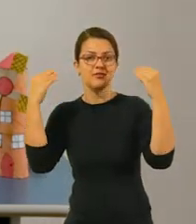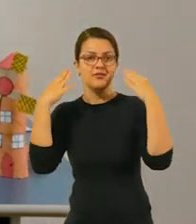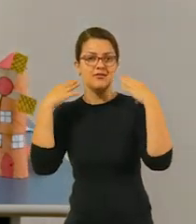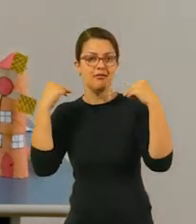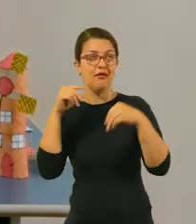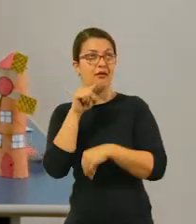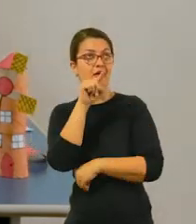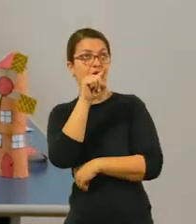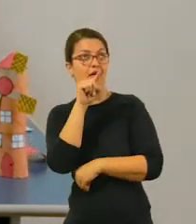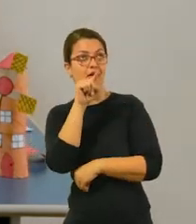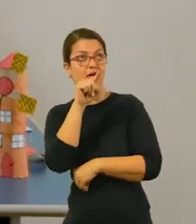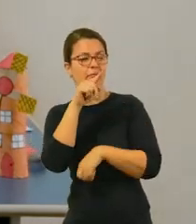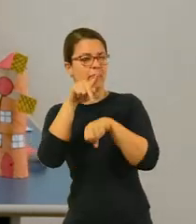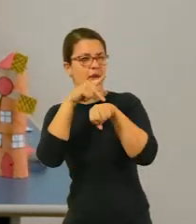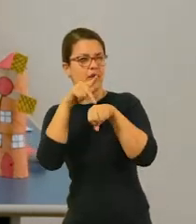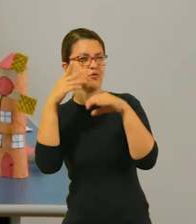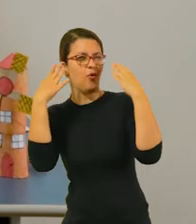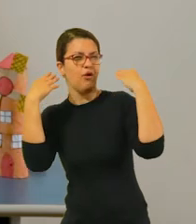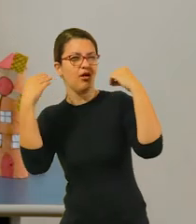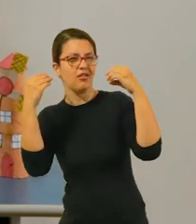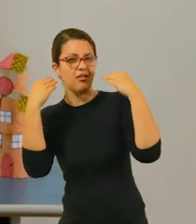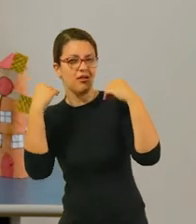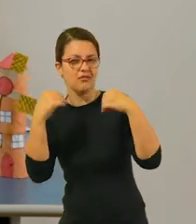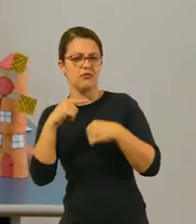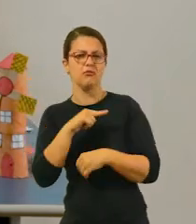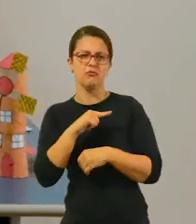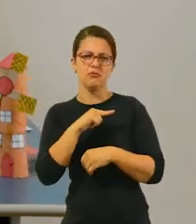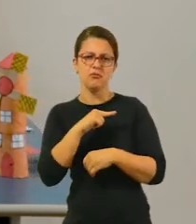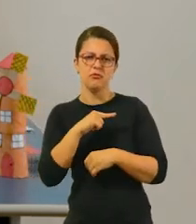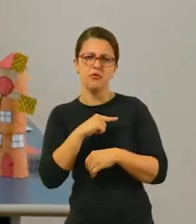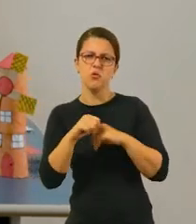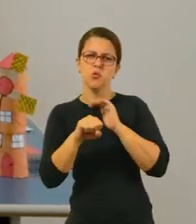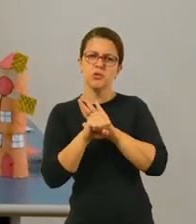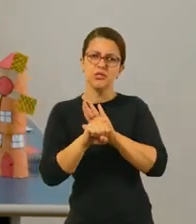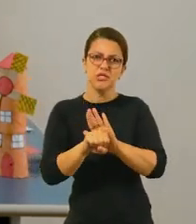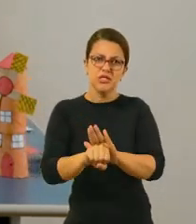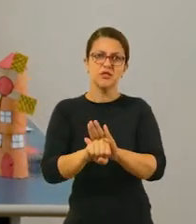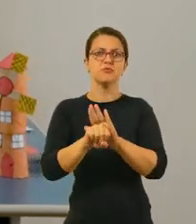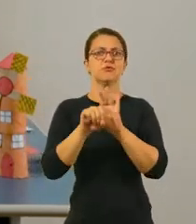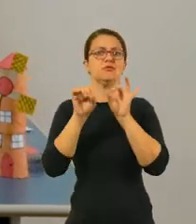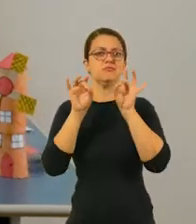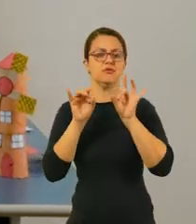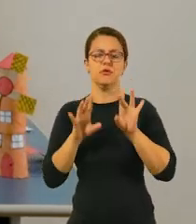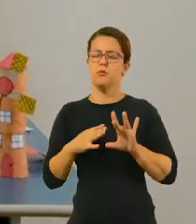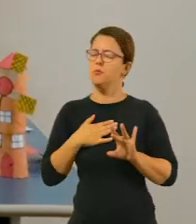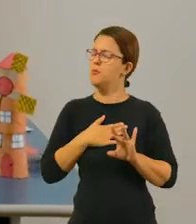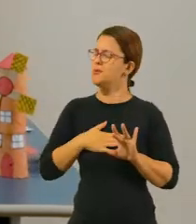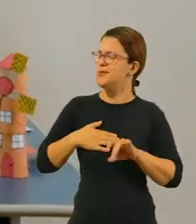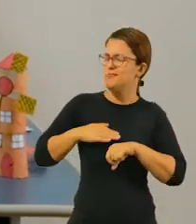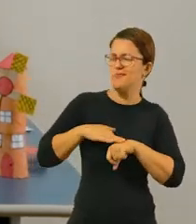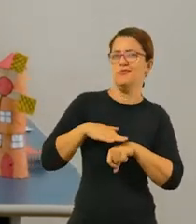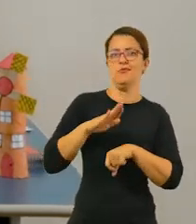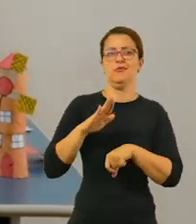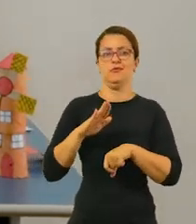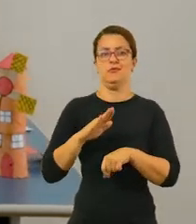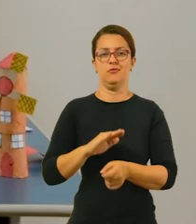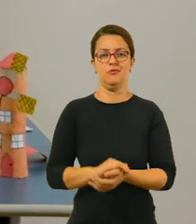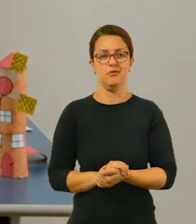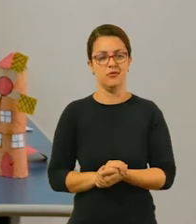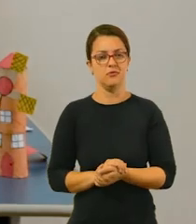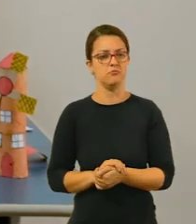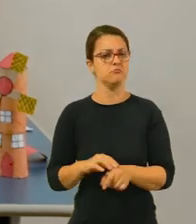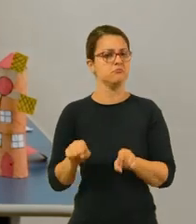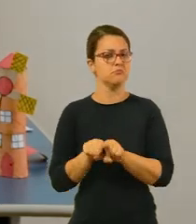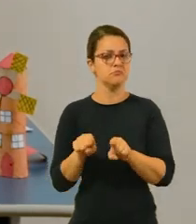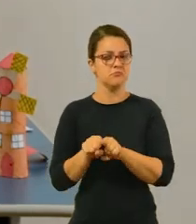país tem um símbolo muito especial, que foi o que eu mais gostei de fazer também e trazer